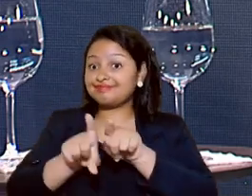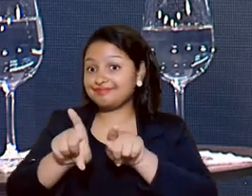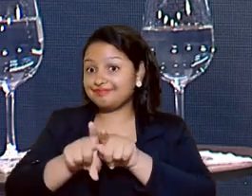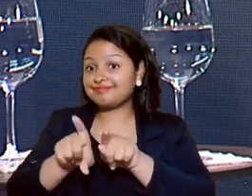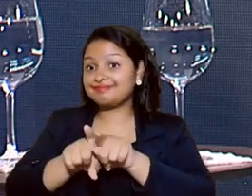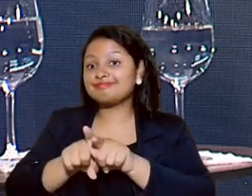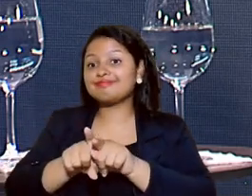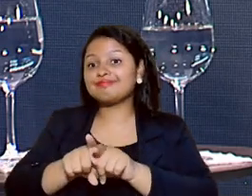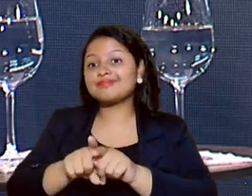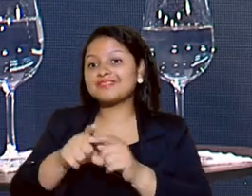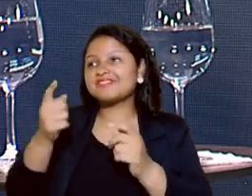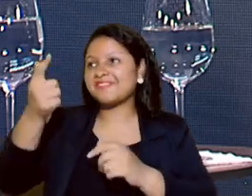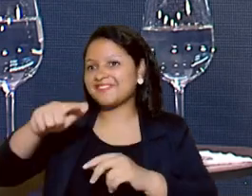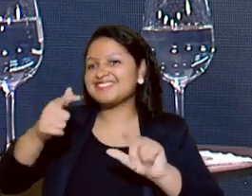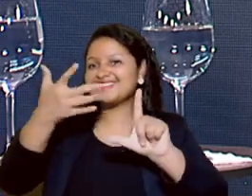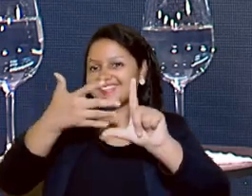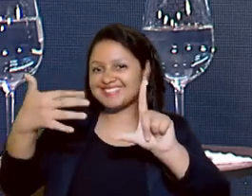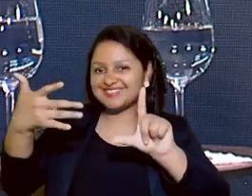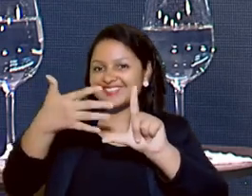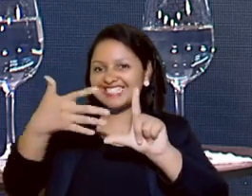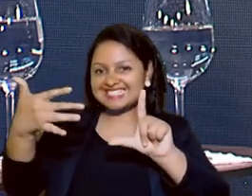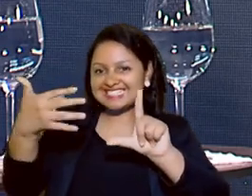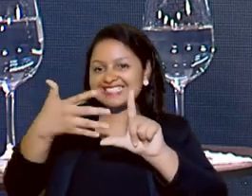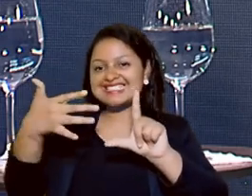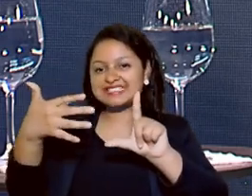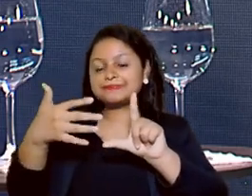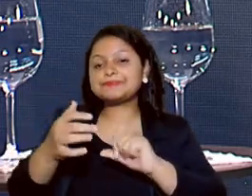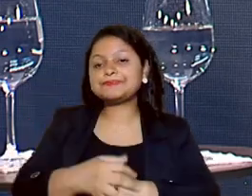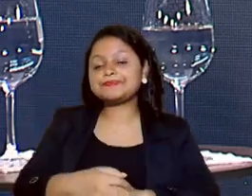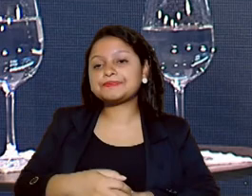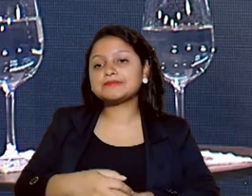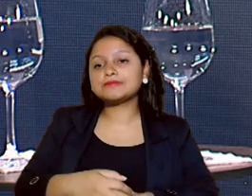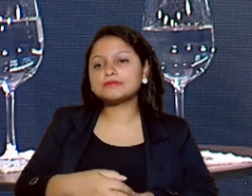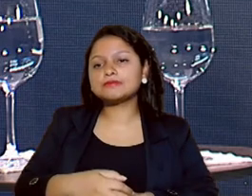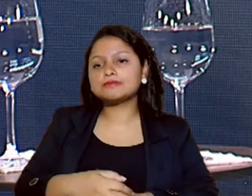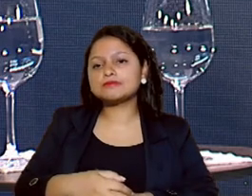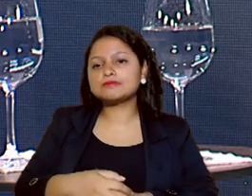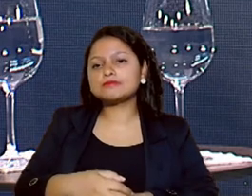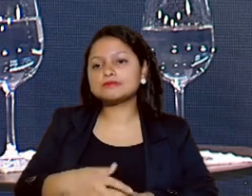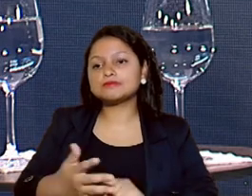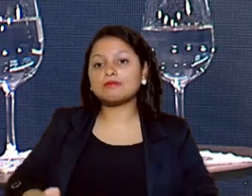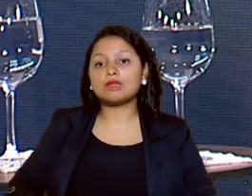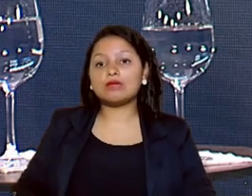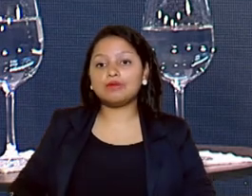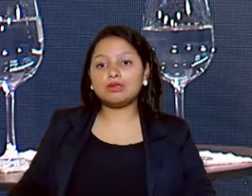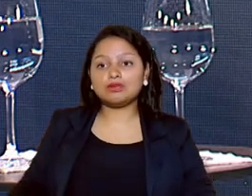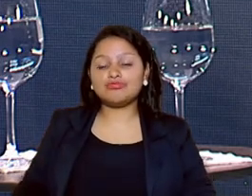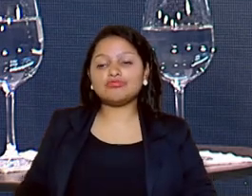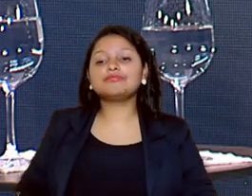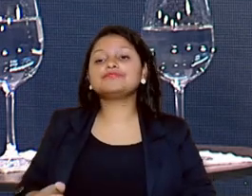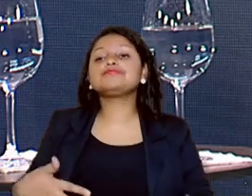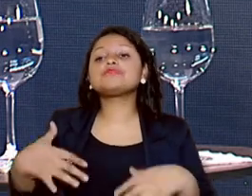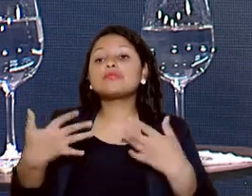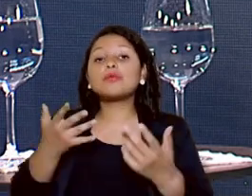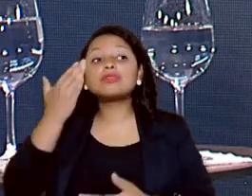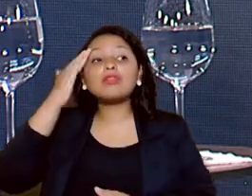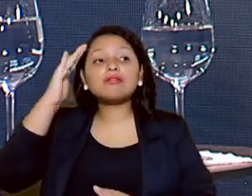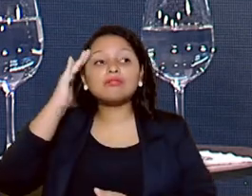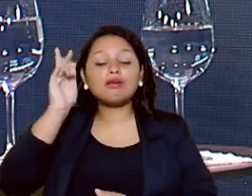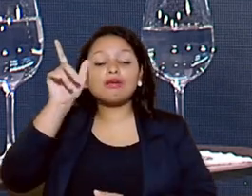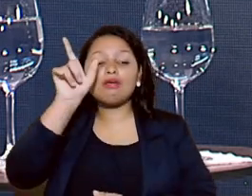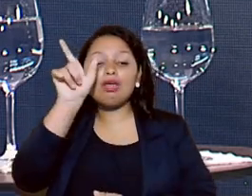né Stallone essa questão da predição da gente ter algoritmos que entendam o comportamento do cliente e